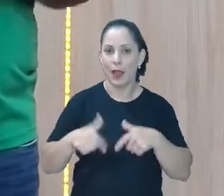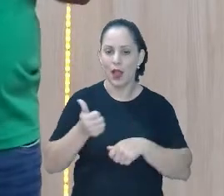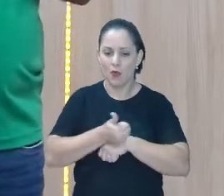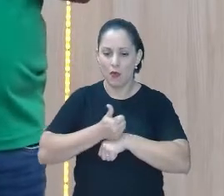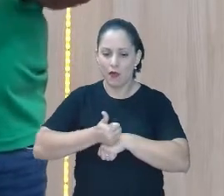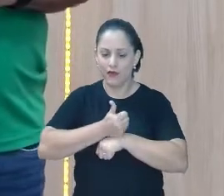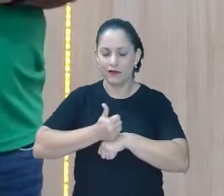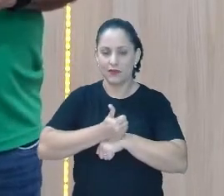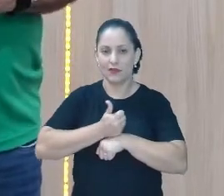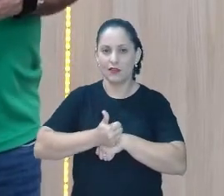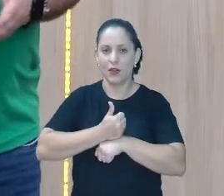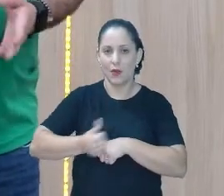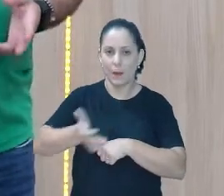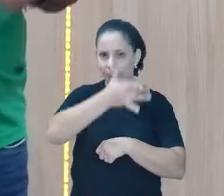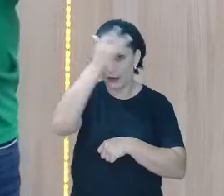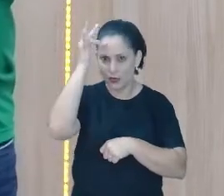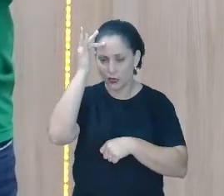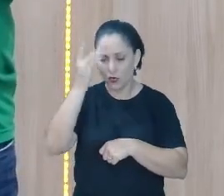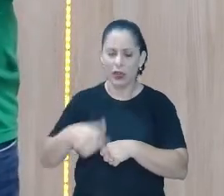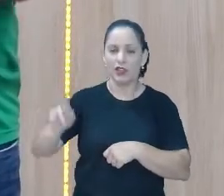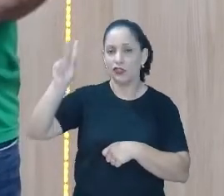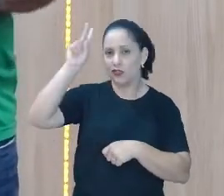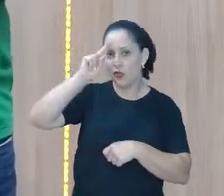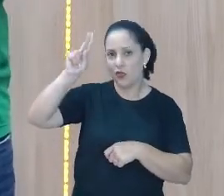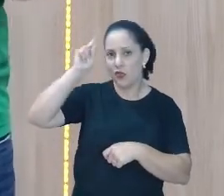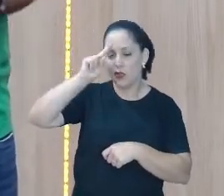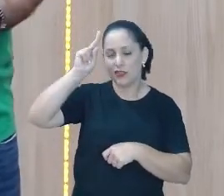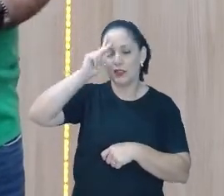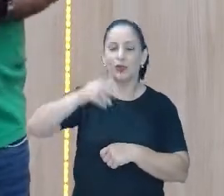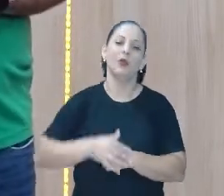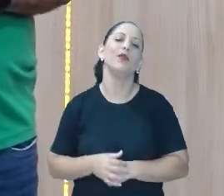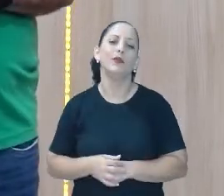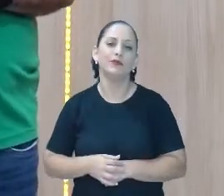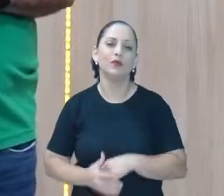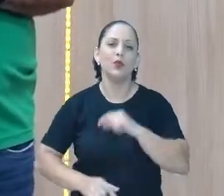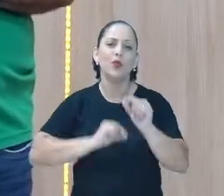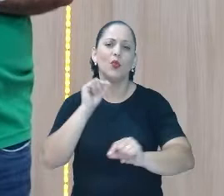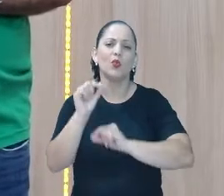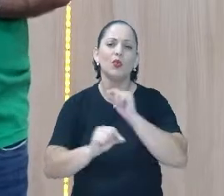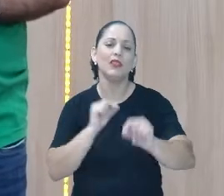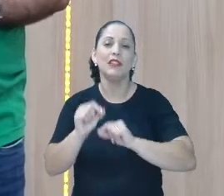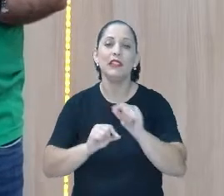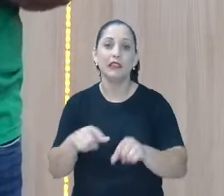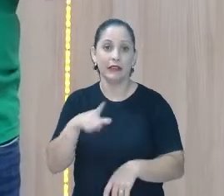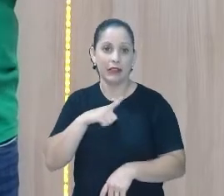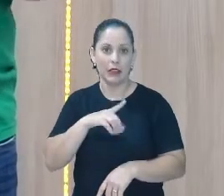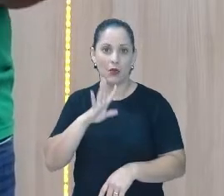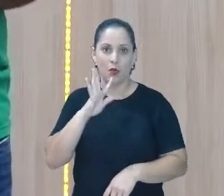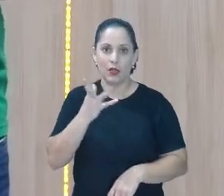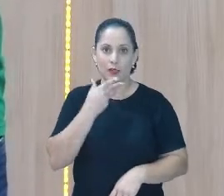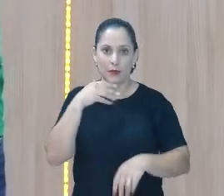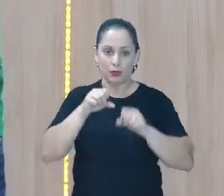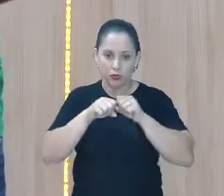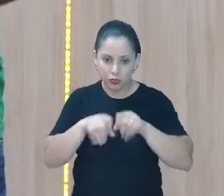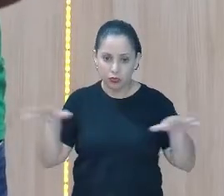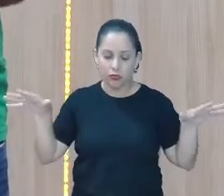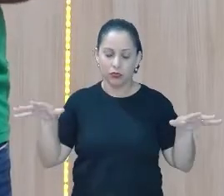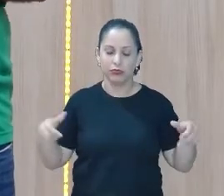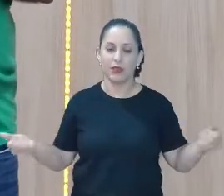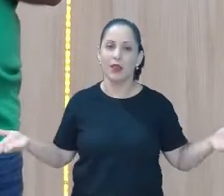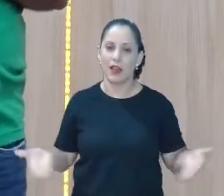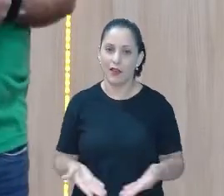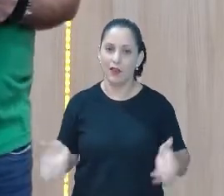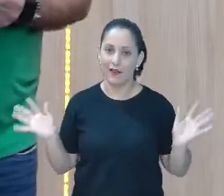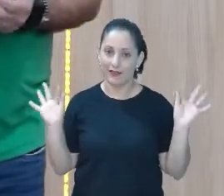é que ele produz conhecimento, né, com o que é que ele se utiliza para a produção desse conhecimento. Então, no mais, a